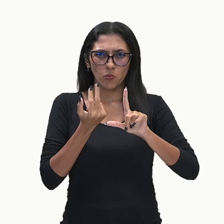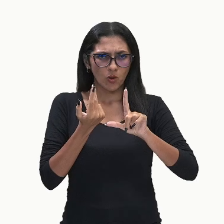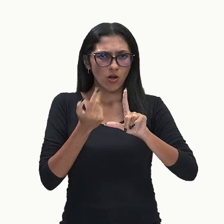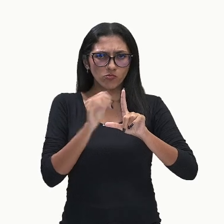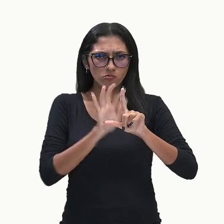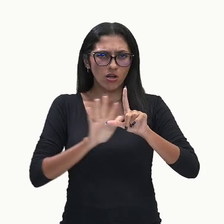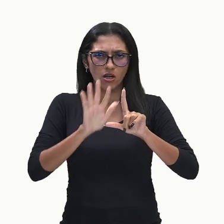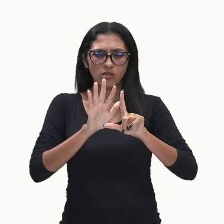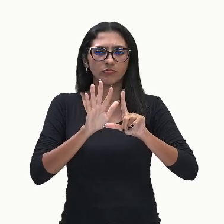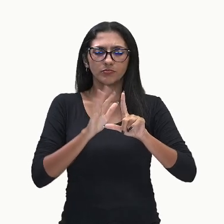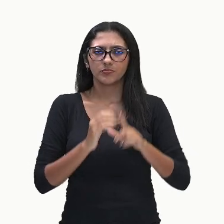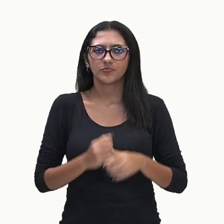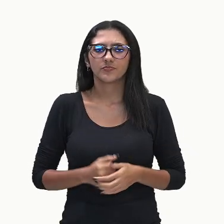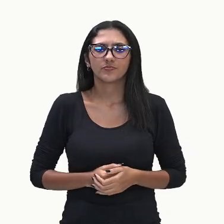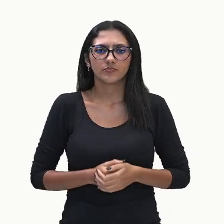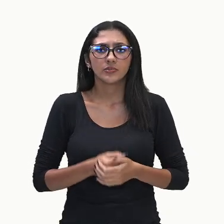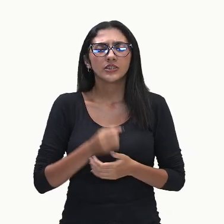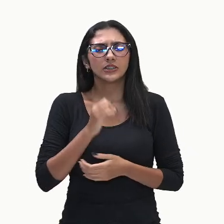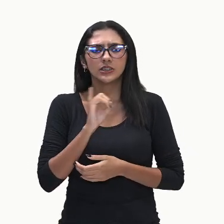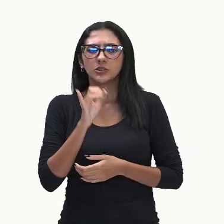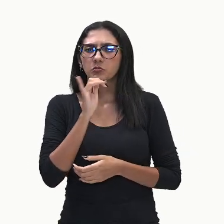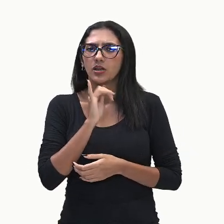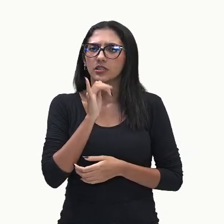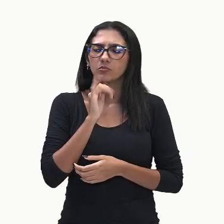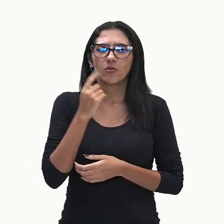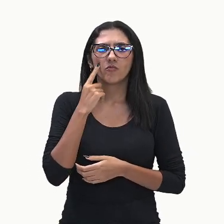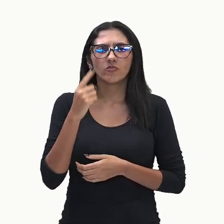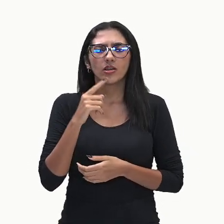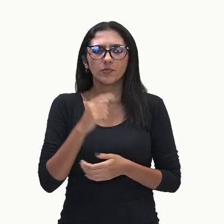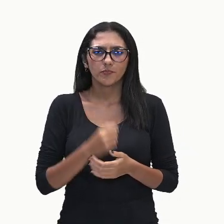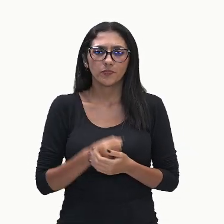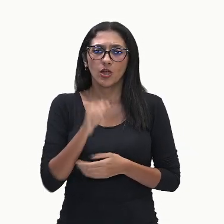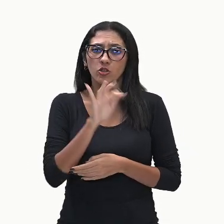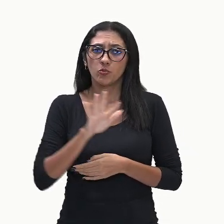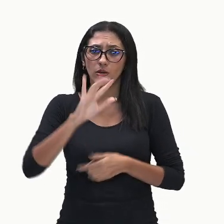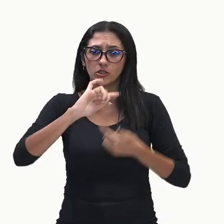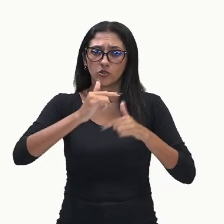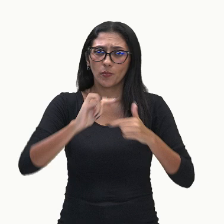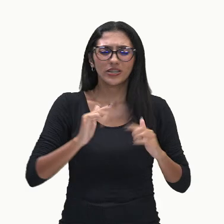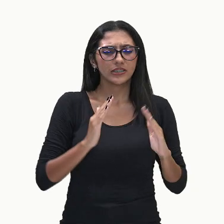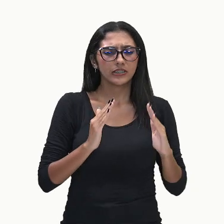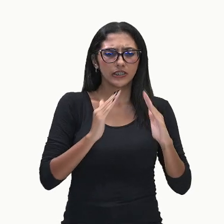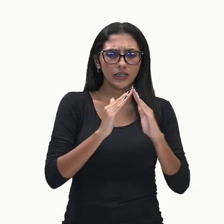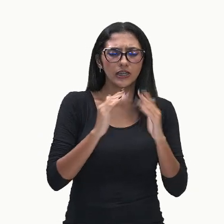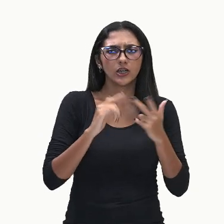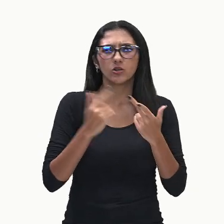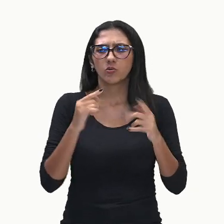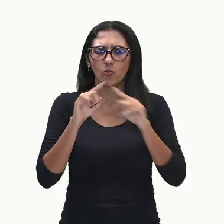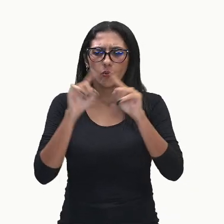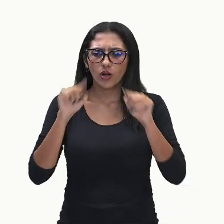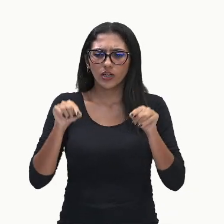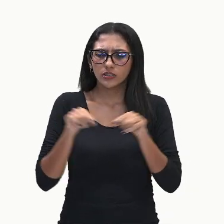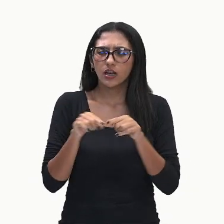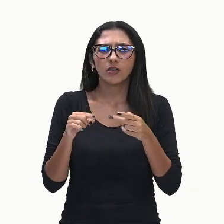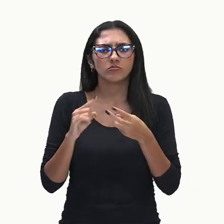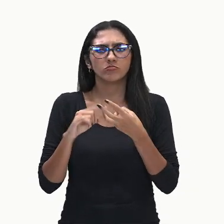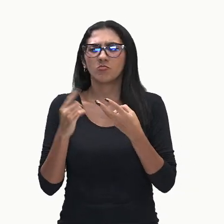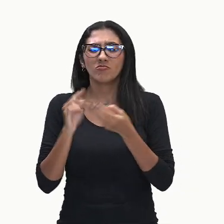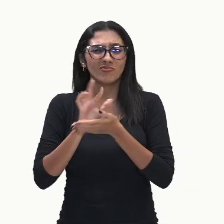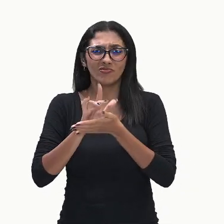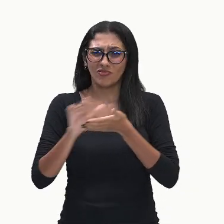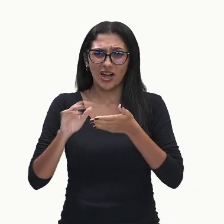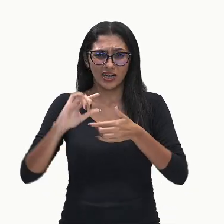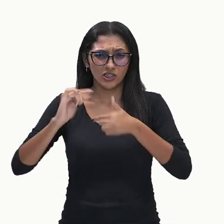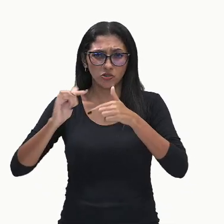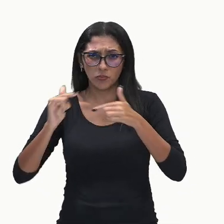que você verificar, seja no triângulo, seja em qualquer quadrilátero, pentágono e por aí vai,